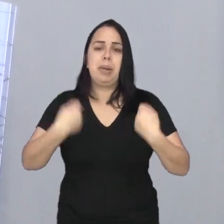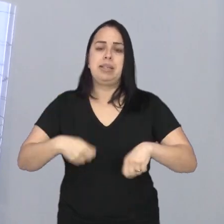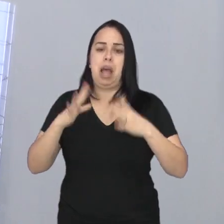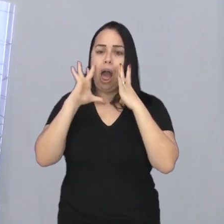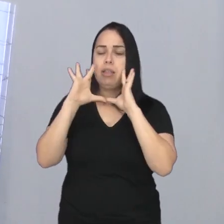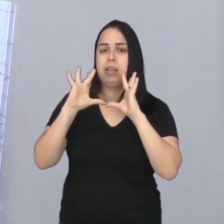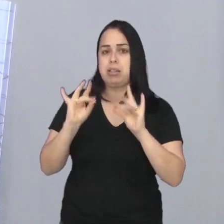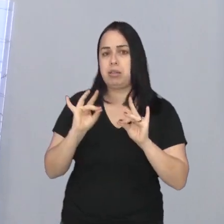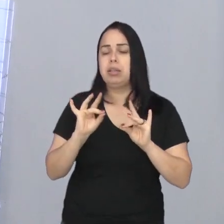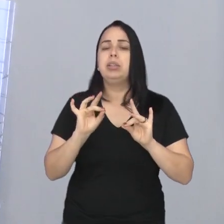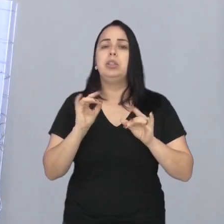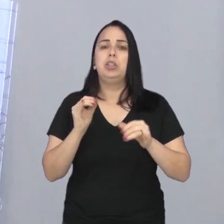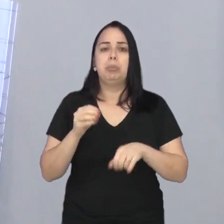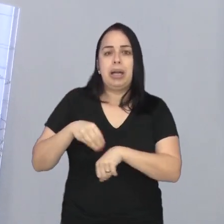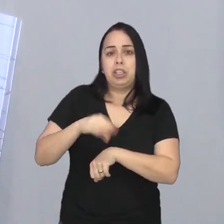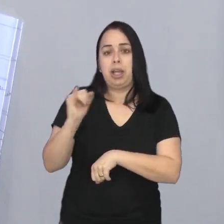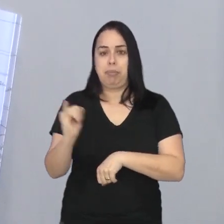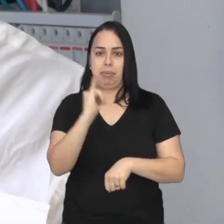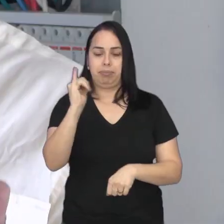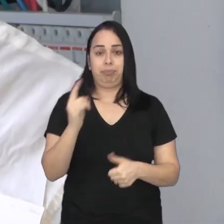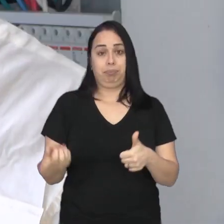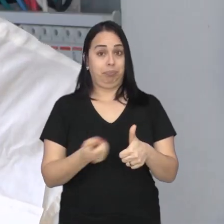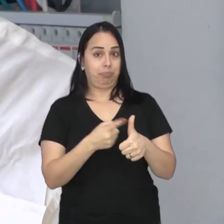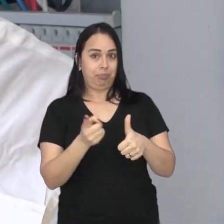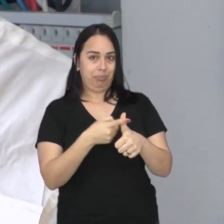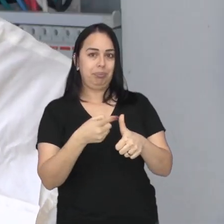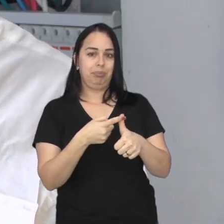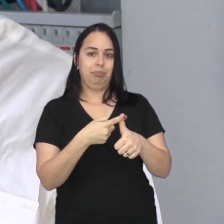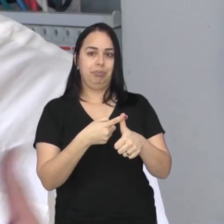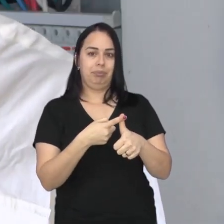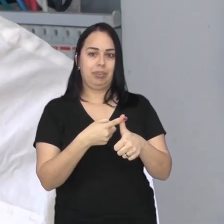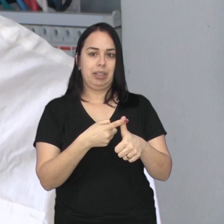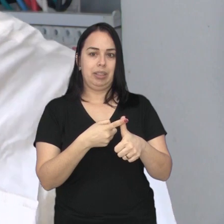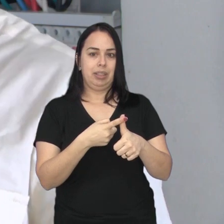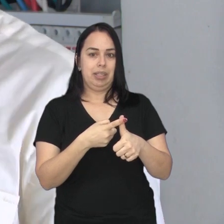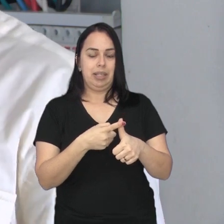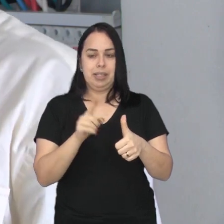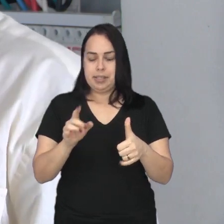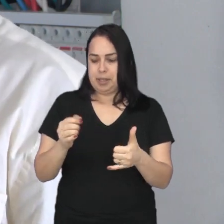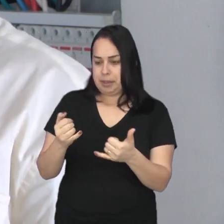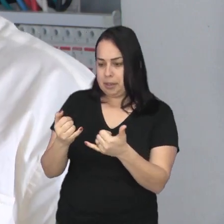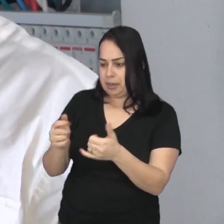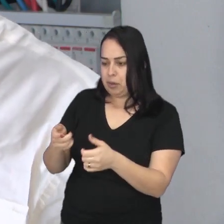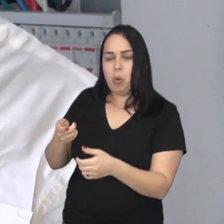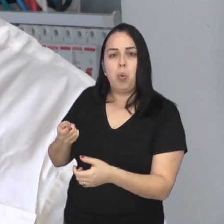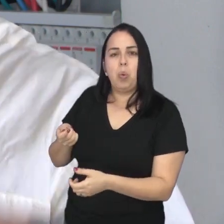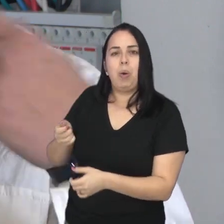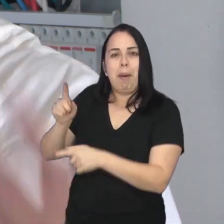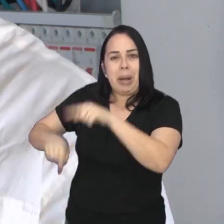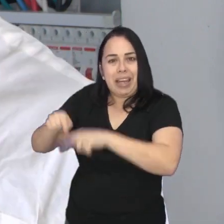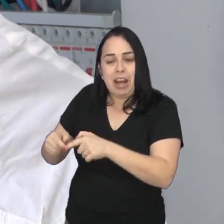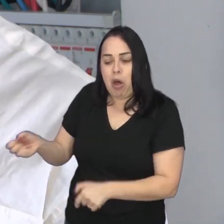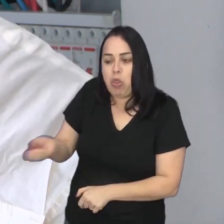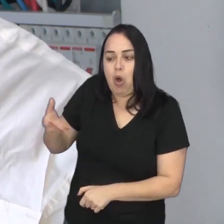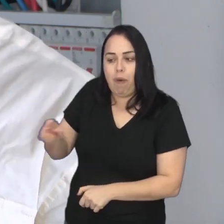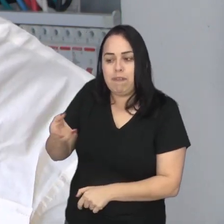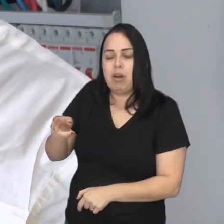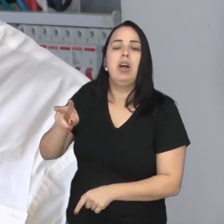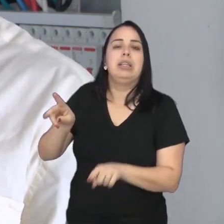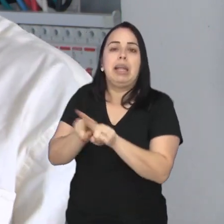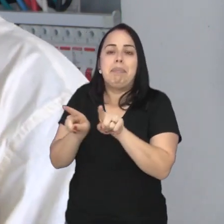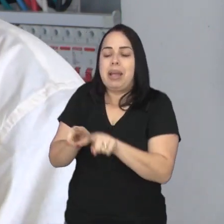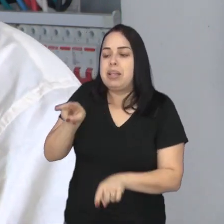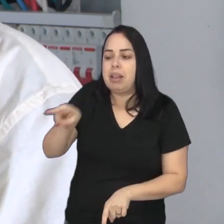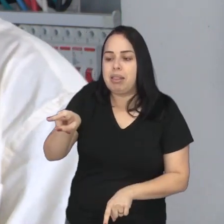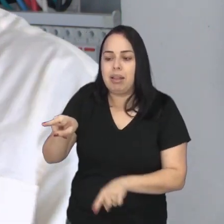estar atento a alguns pontos importantes. Primeiro, ver se a carga que você vai instalar, esse equipamento novo, essa tomada nova,